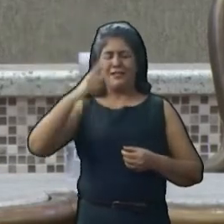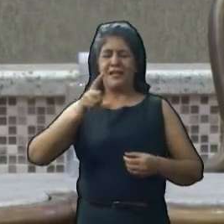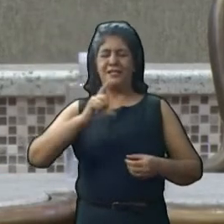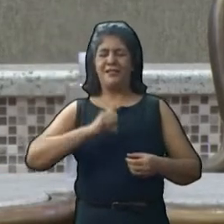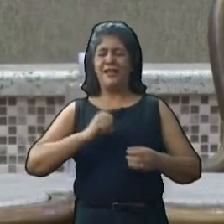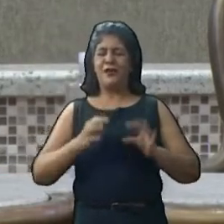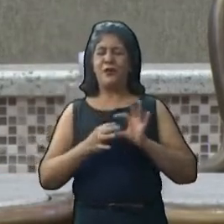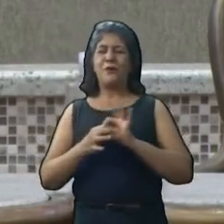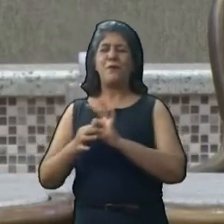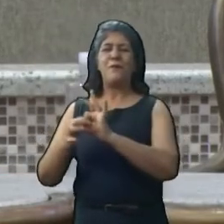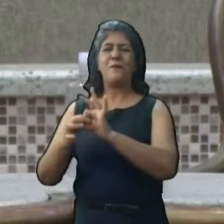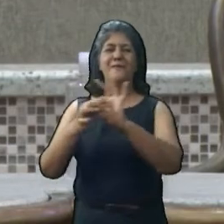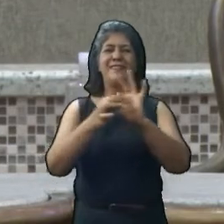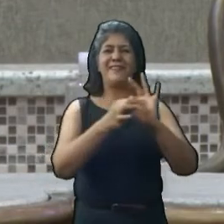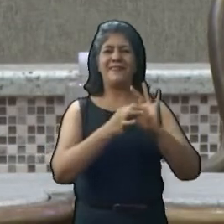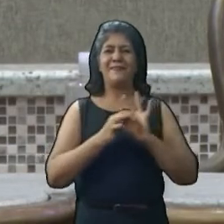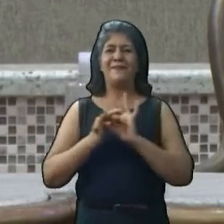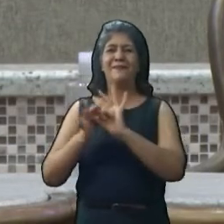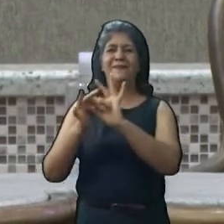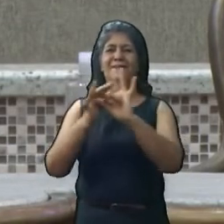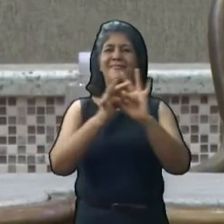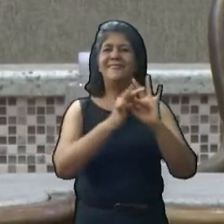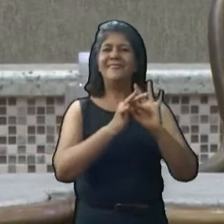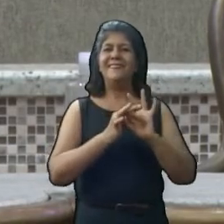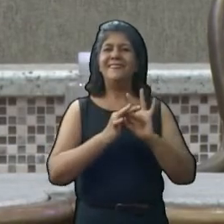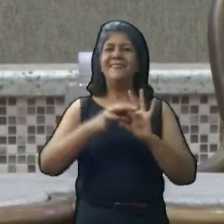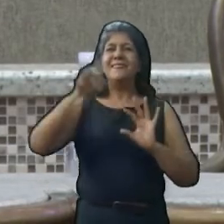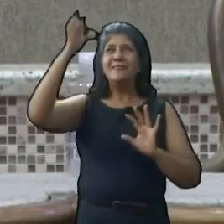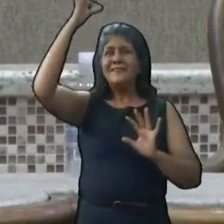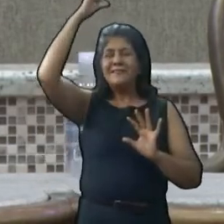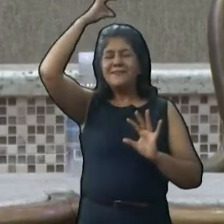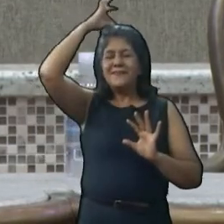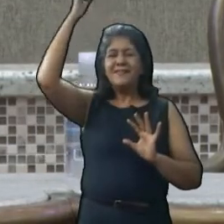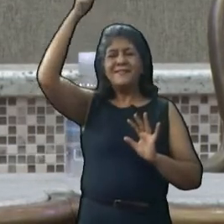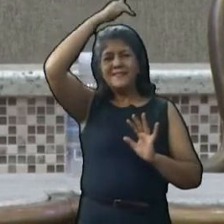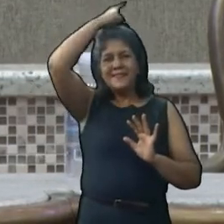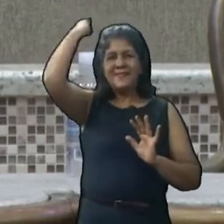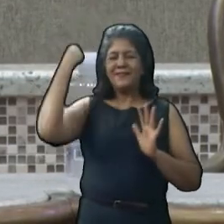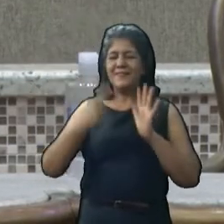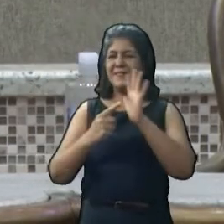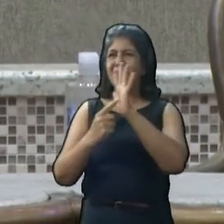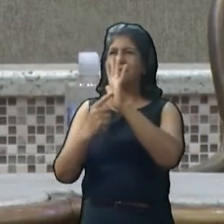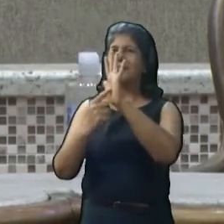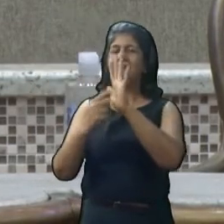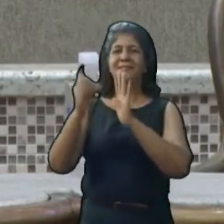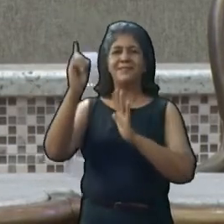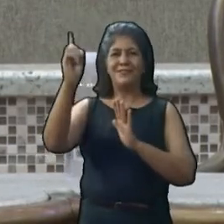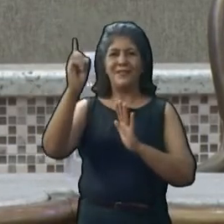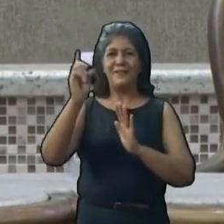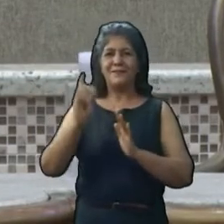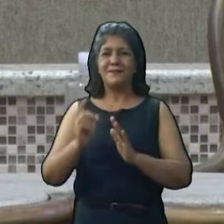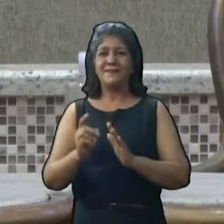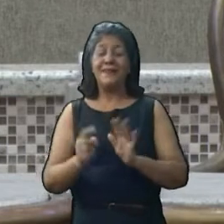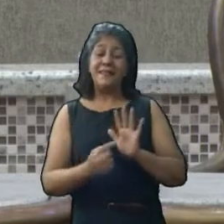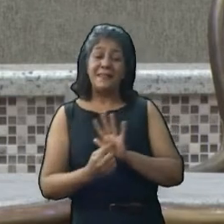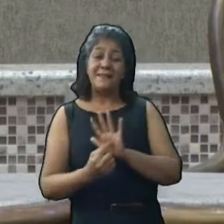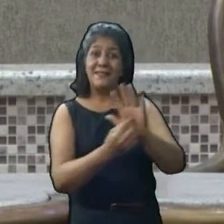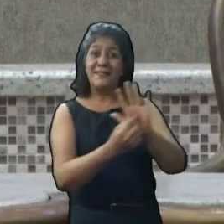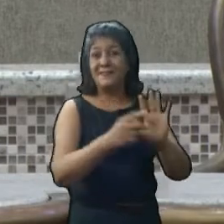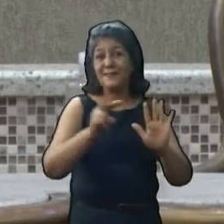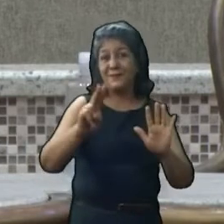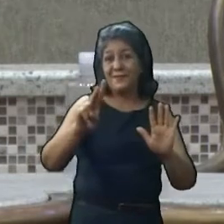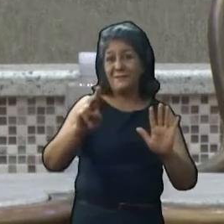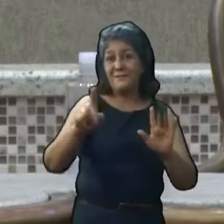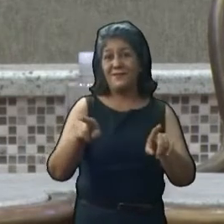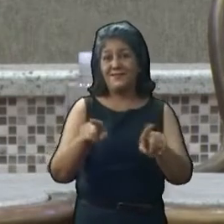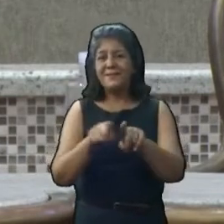espiritual na presença do senhor dos exército aí no capítulo 5 verso 19 o salmista